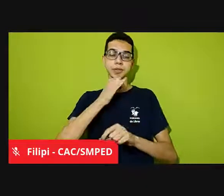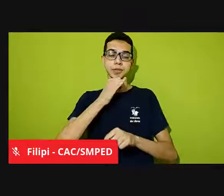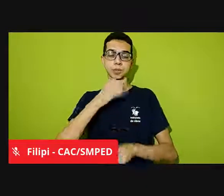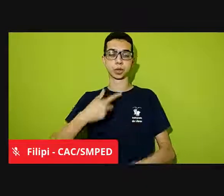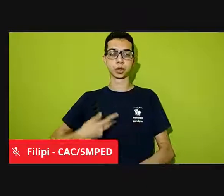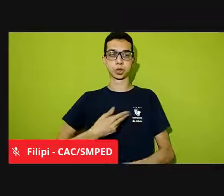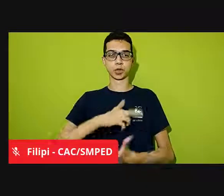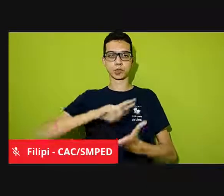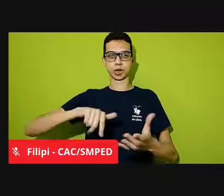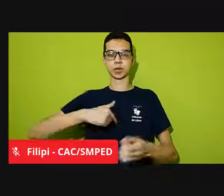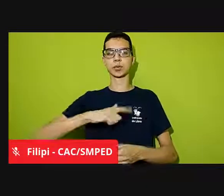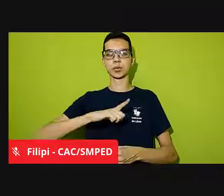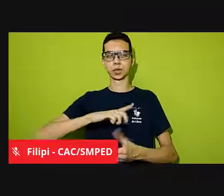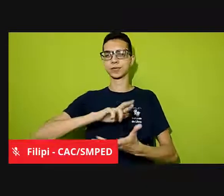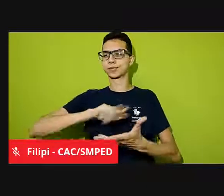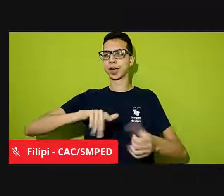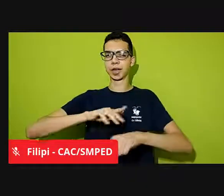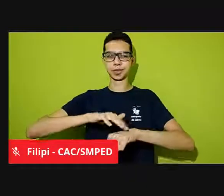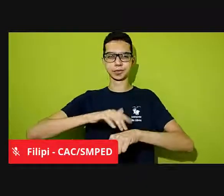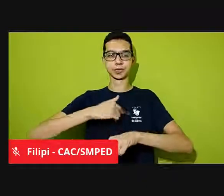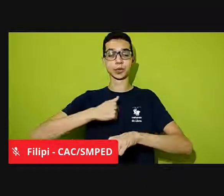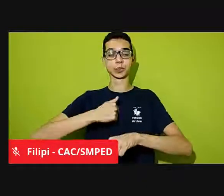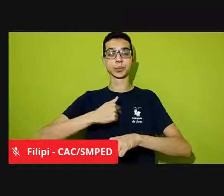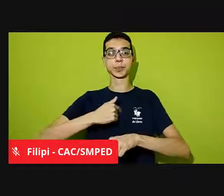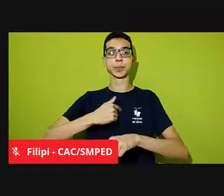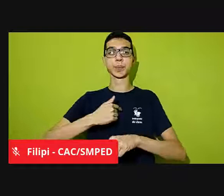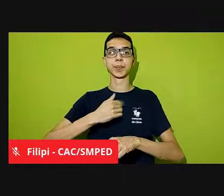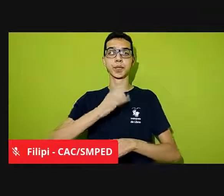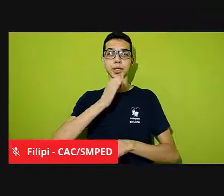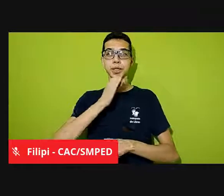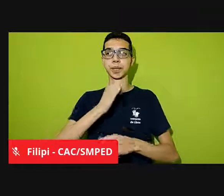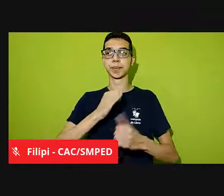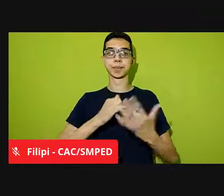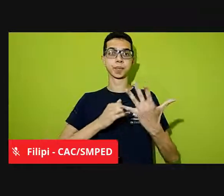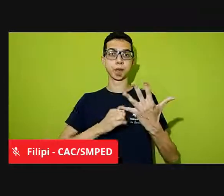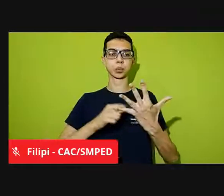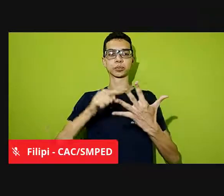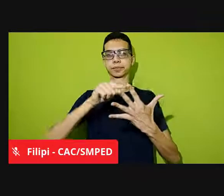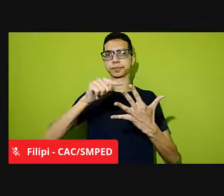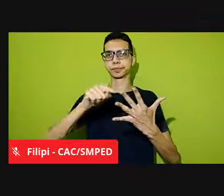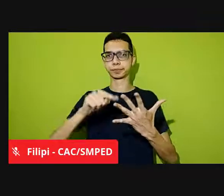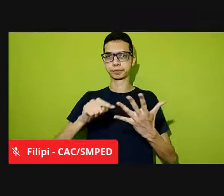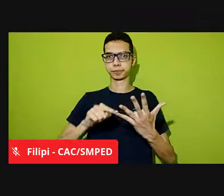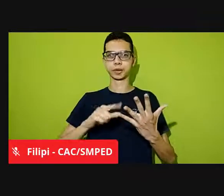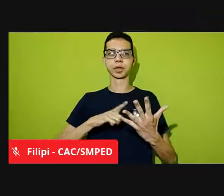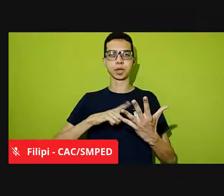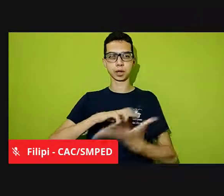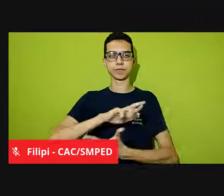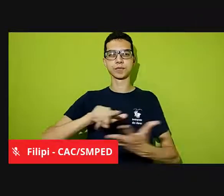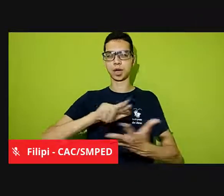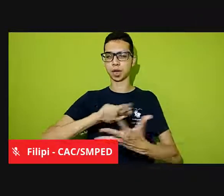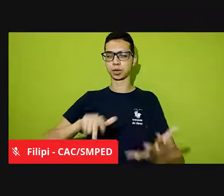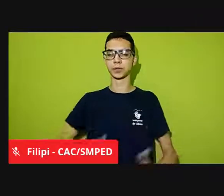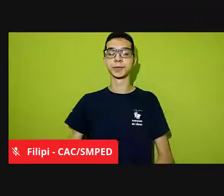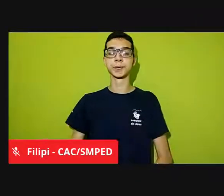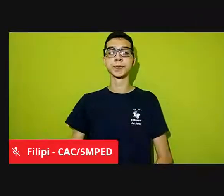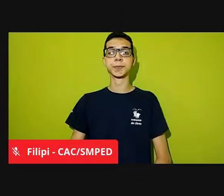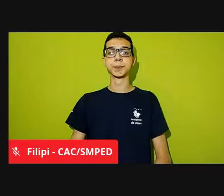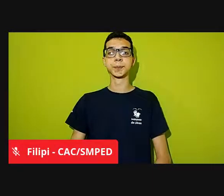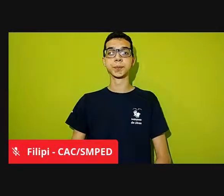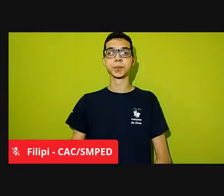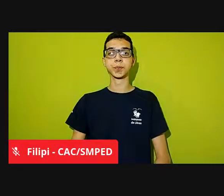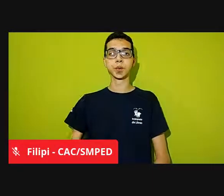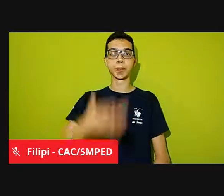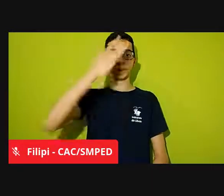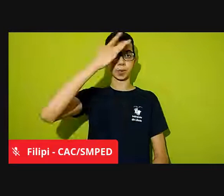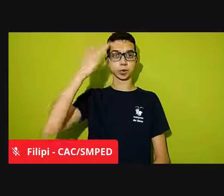diversos códigos de doença e funcionalidade por conta da minha mão, dos meus dedos e tudo mais. E que outras